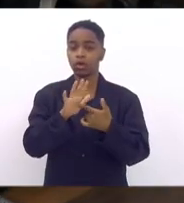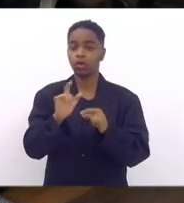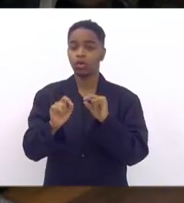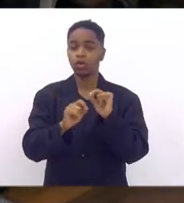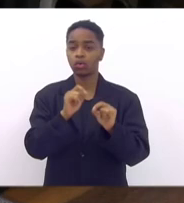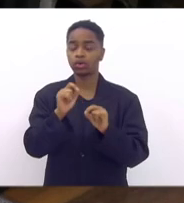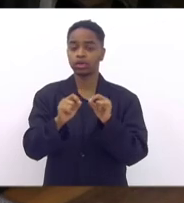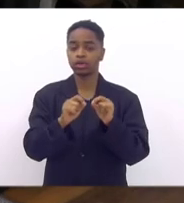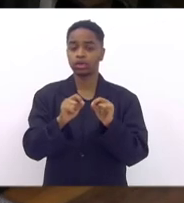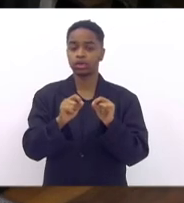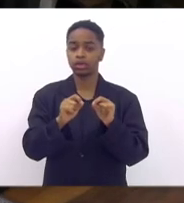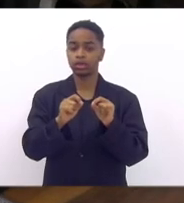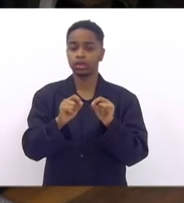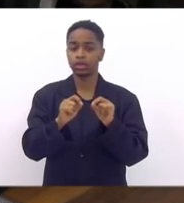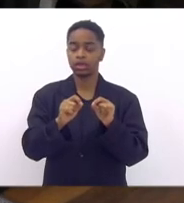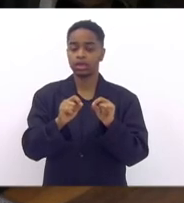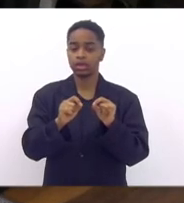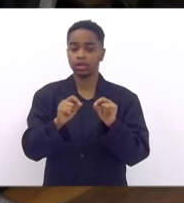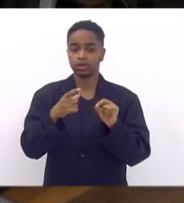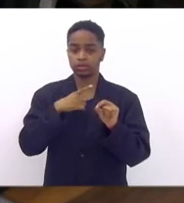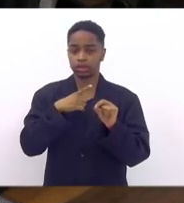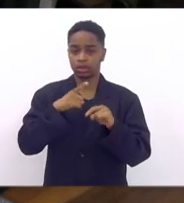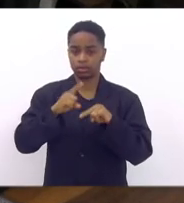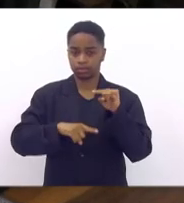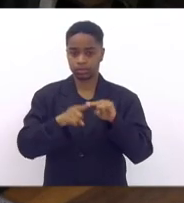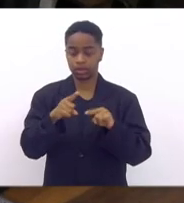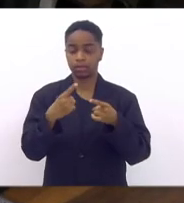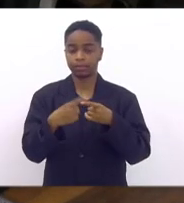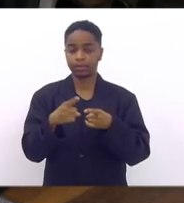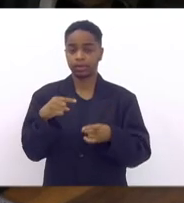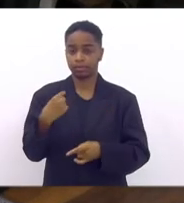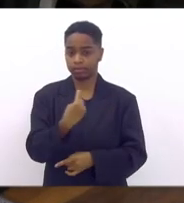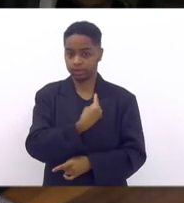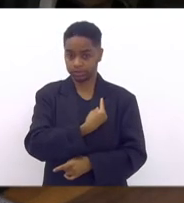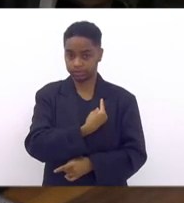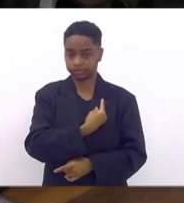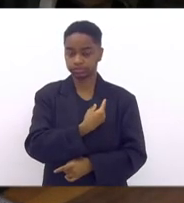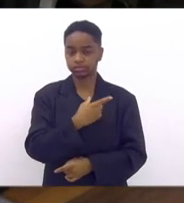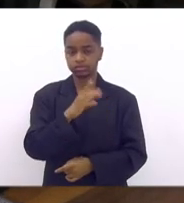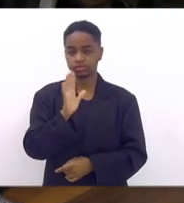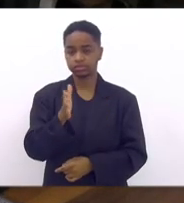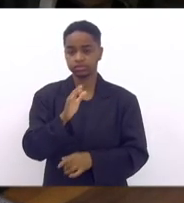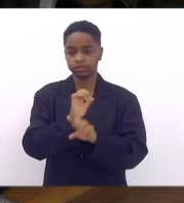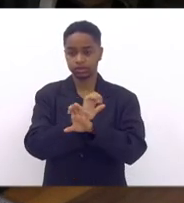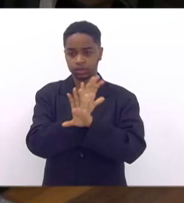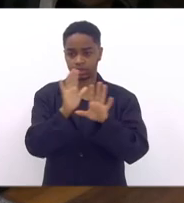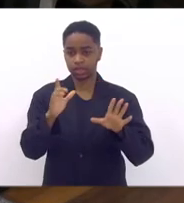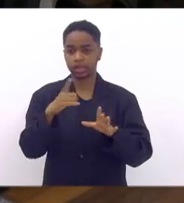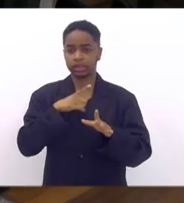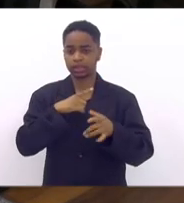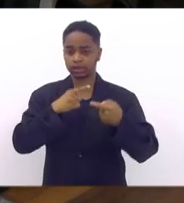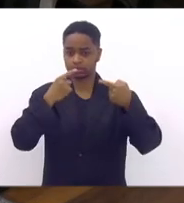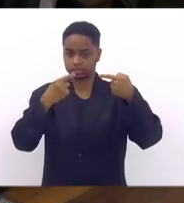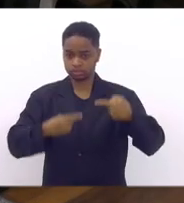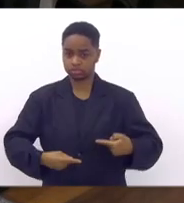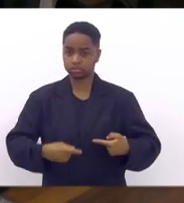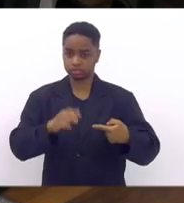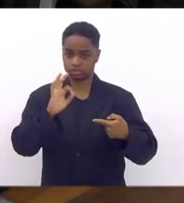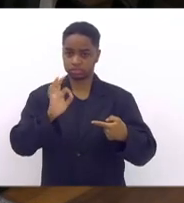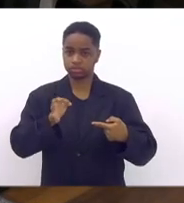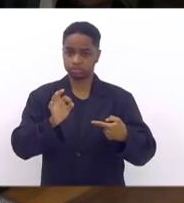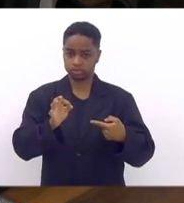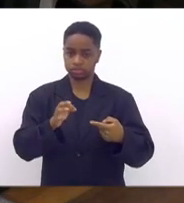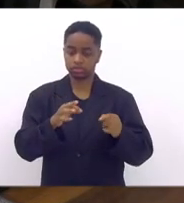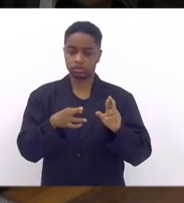acho que tá muito claro para todos nós aqui nessa CPI de que existe um conflito né de